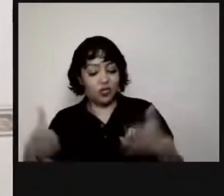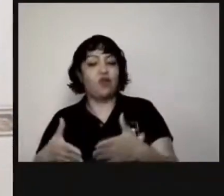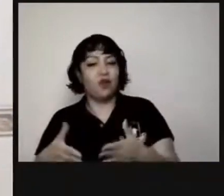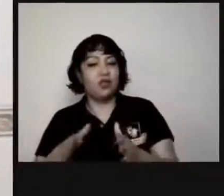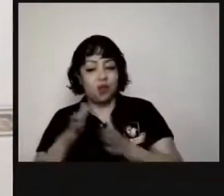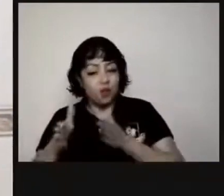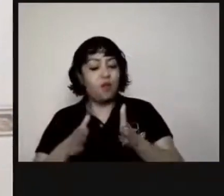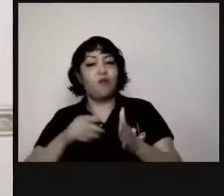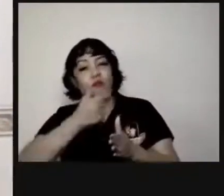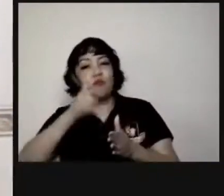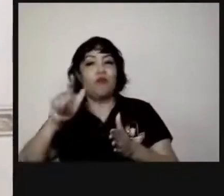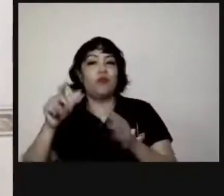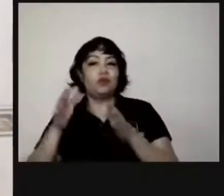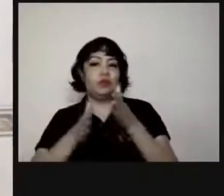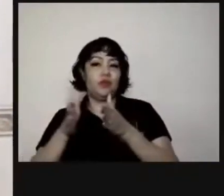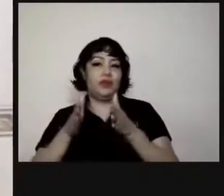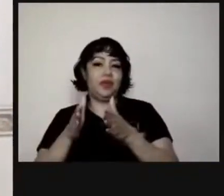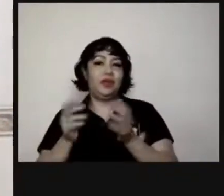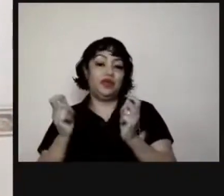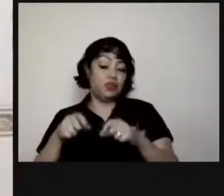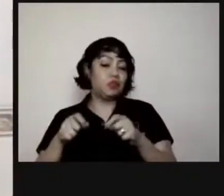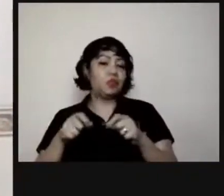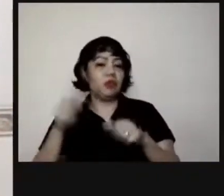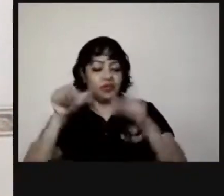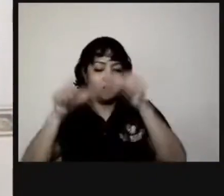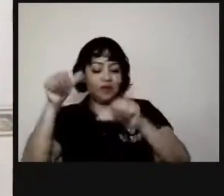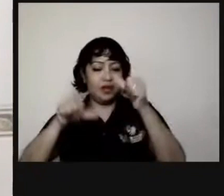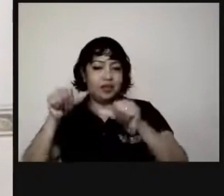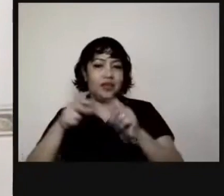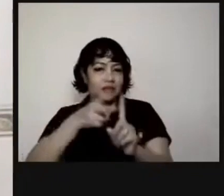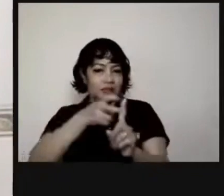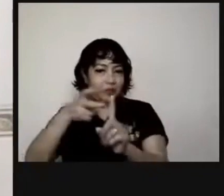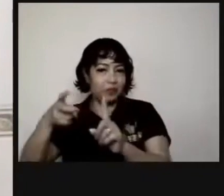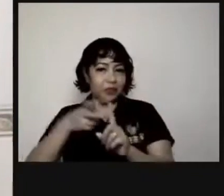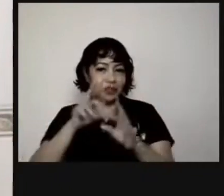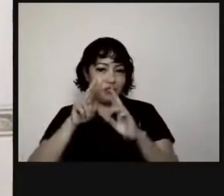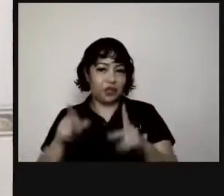cima desses temas que foram retratados, né, na Canção do Exílio.